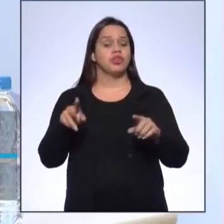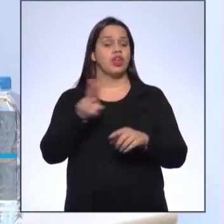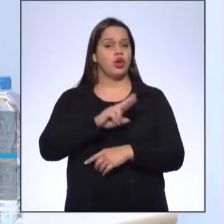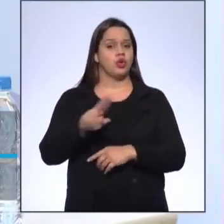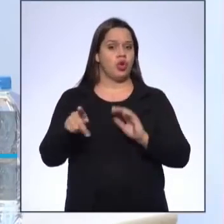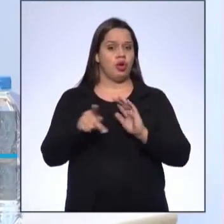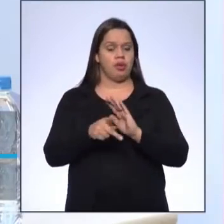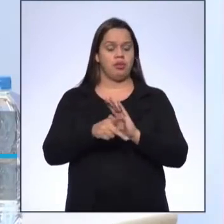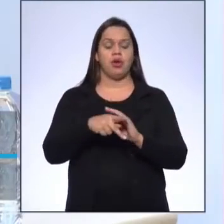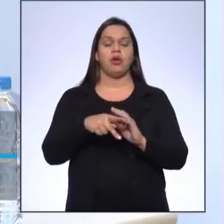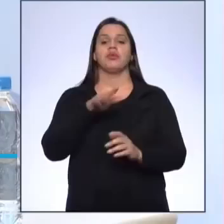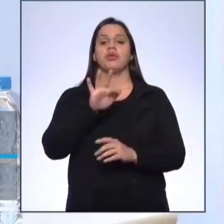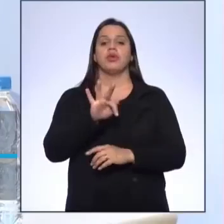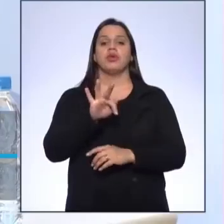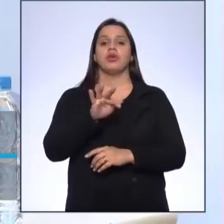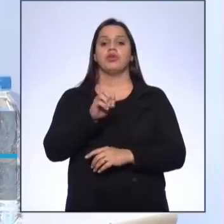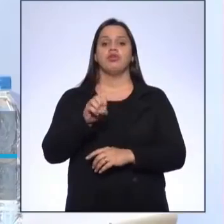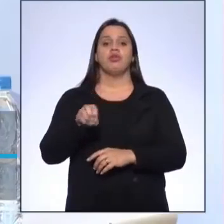Elise.